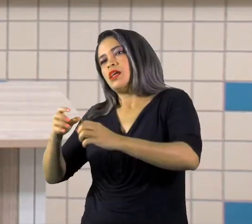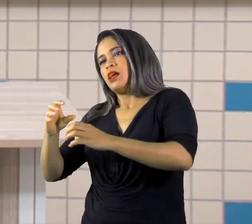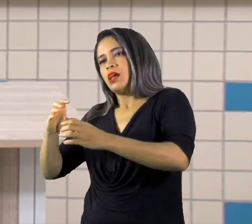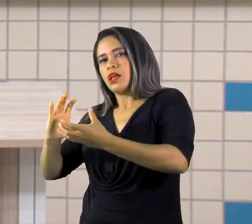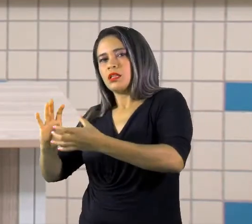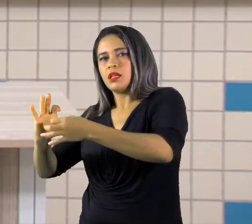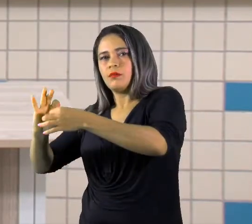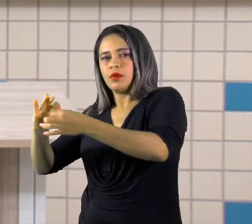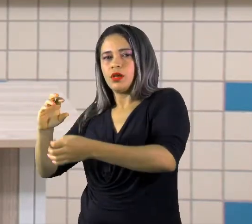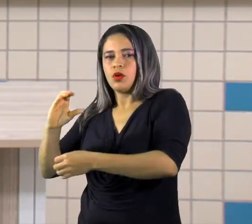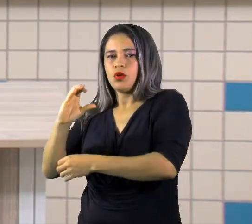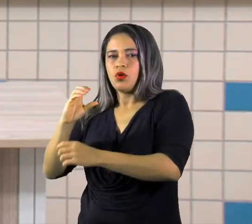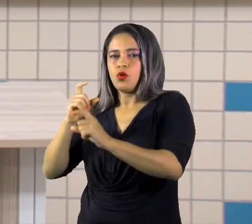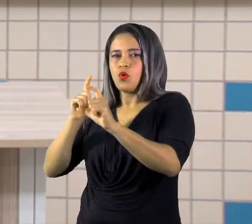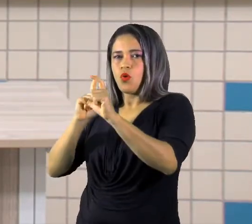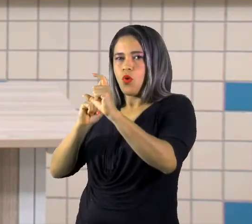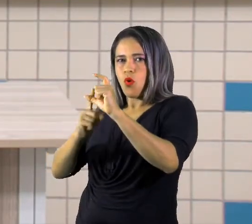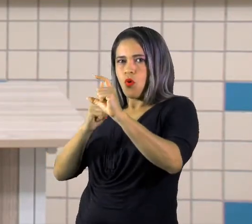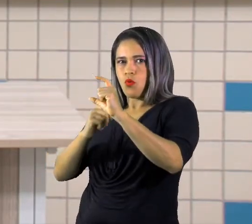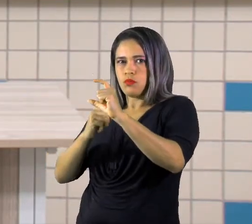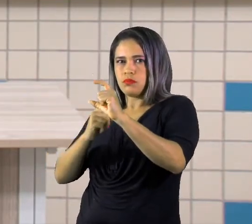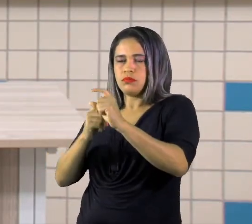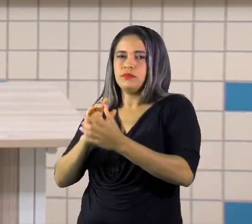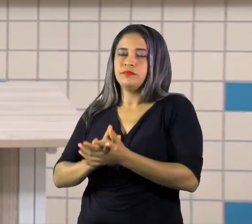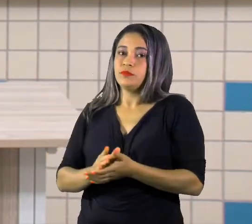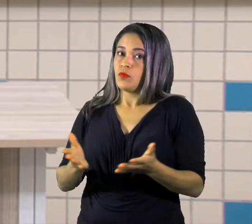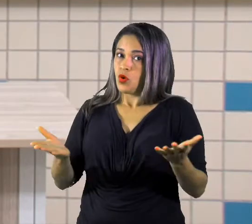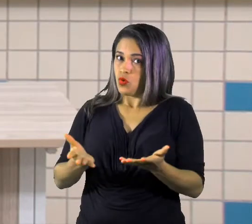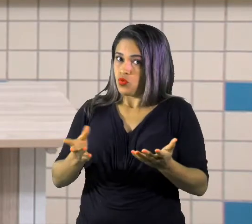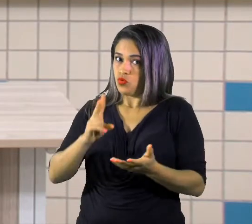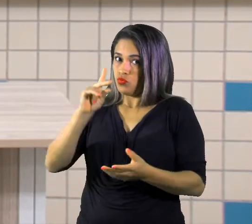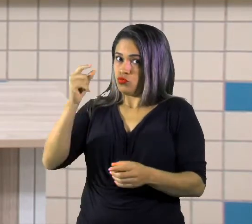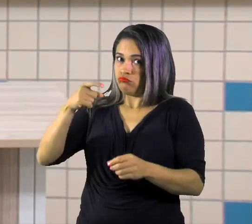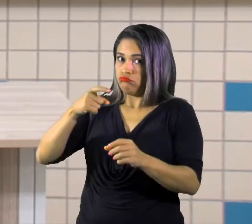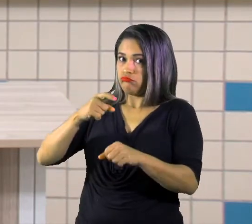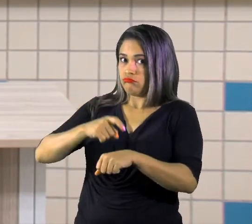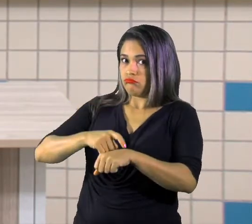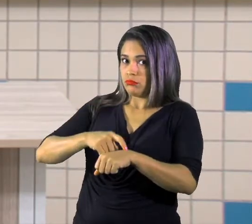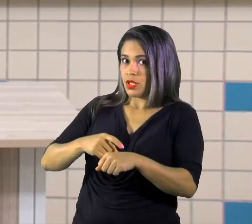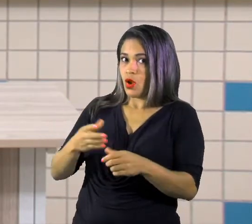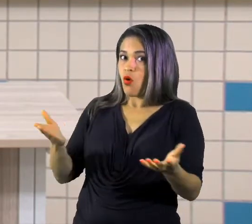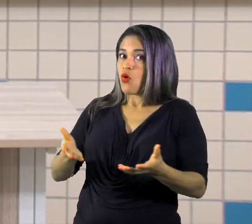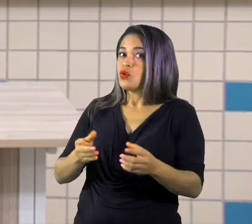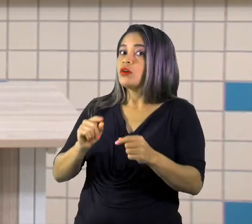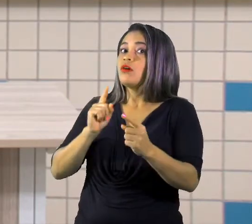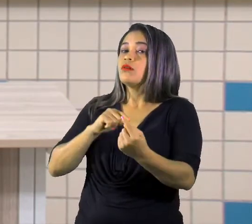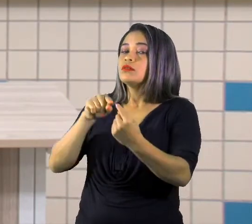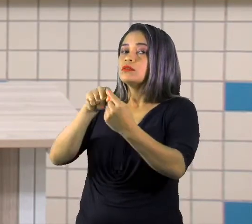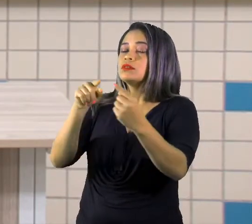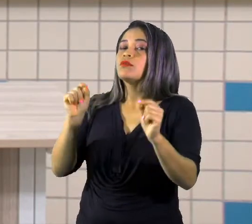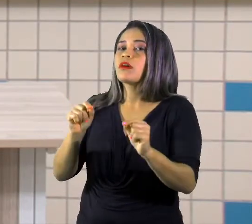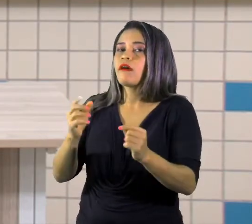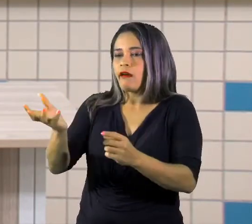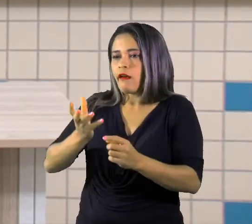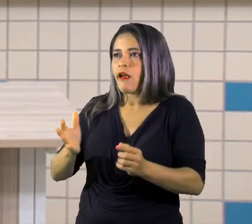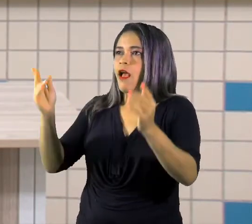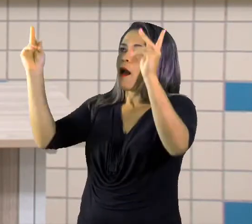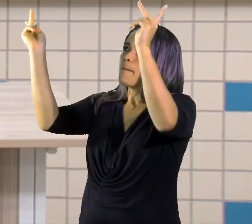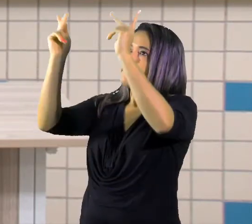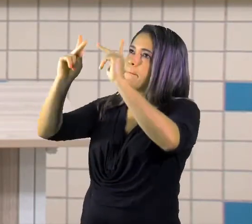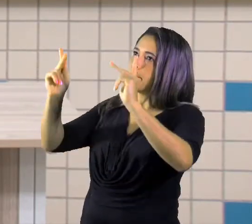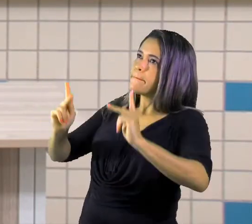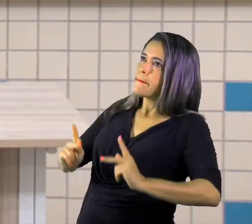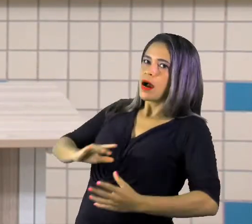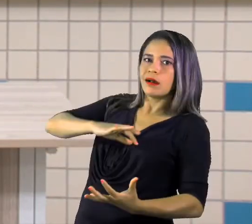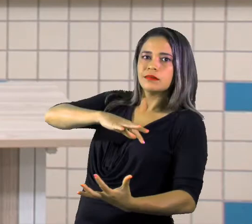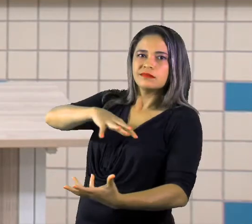Não necessariamente. Nos dias atuais, a função da OTAN é exatamente buscar uma paz mundial, mas a gente sabe